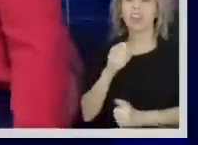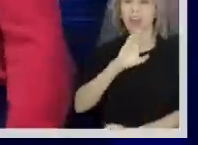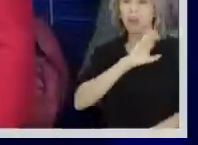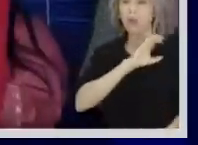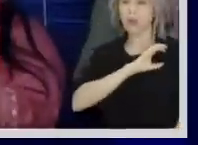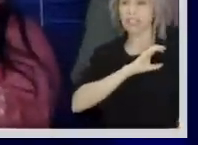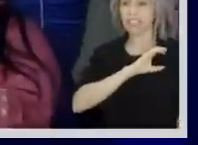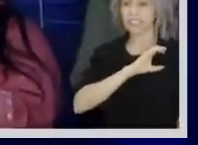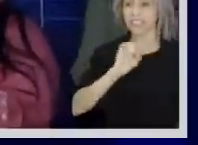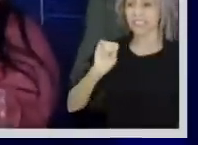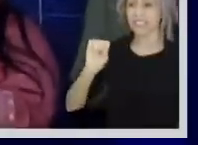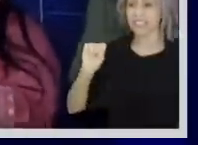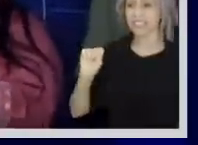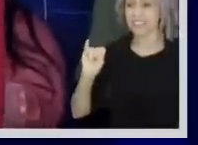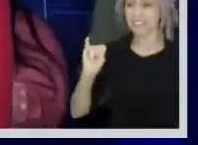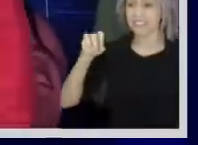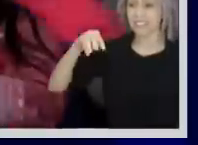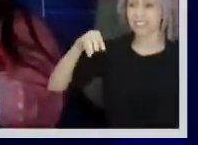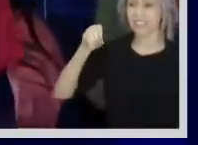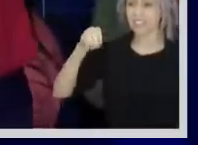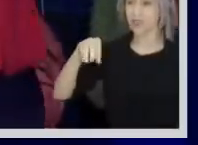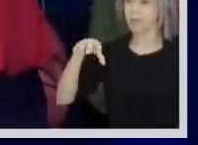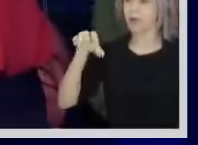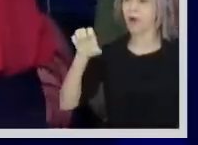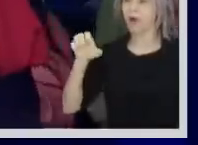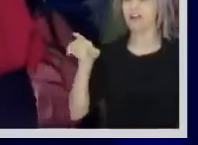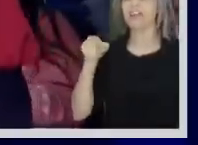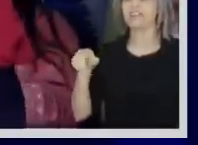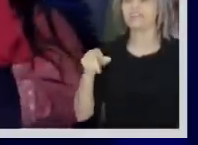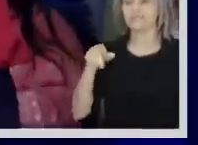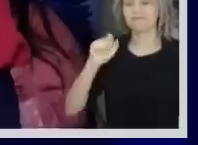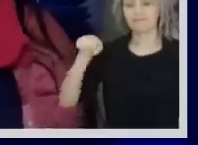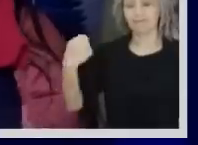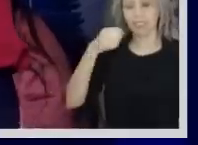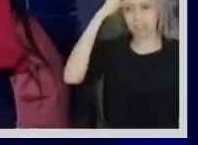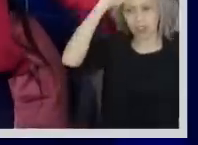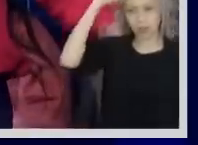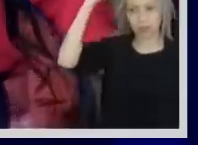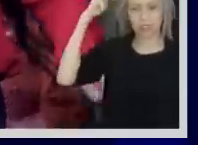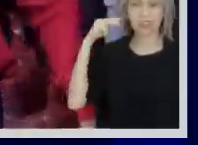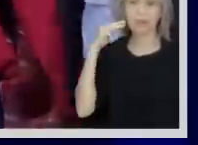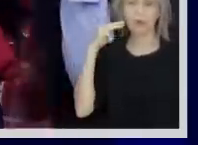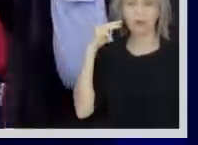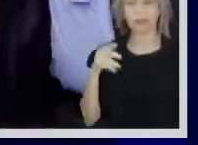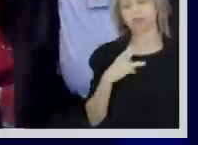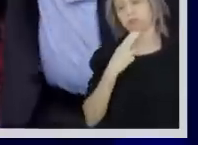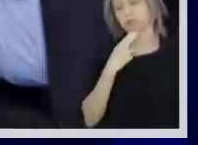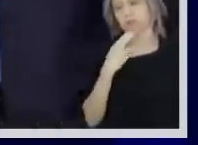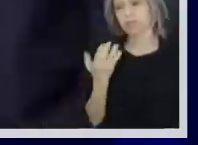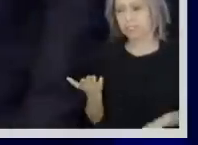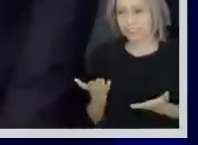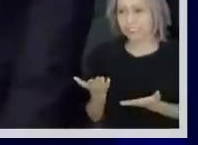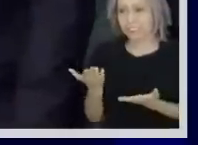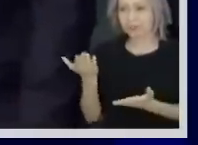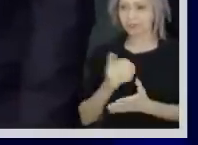princípios relacionados também à questão social, mas com esse foco, né, de ir além das intervenções